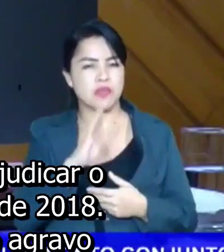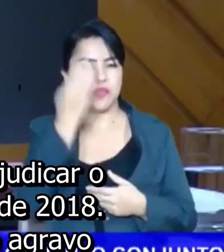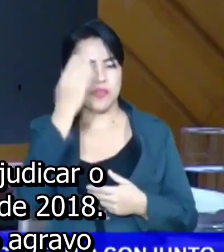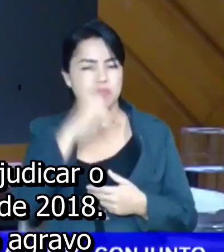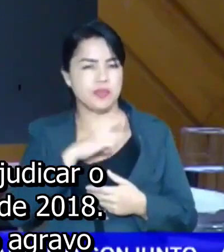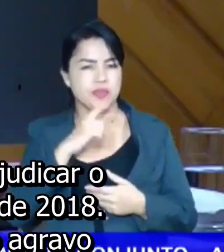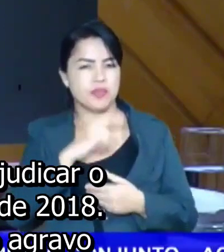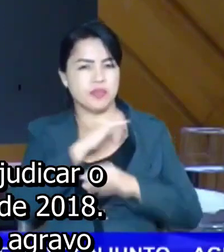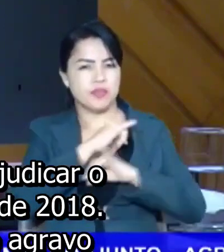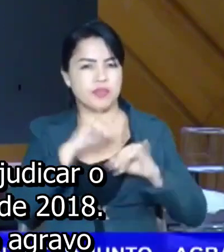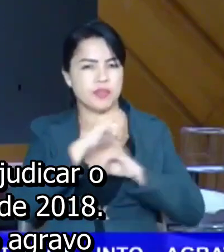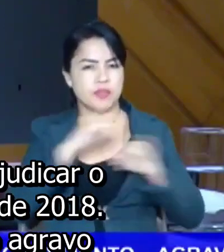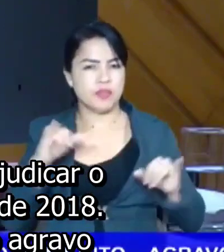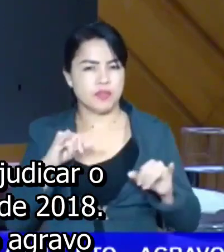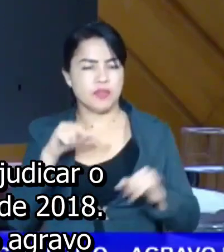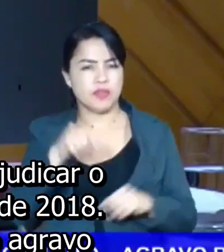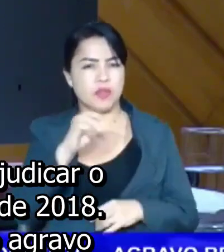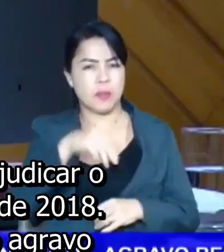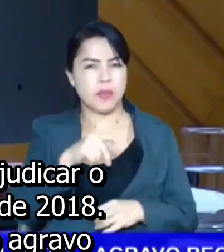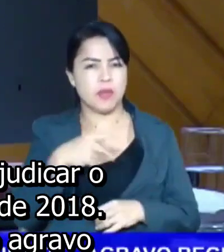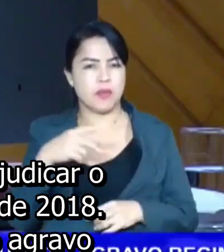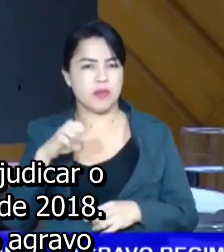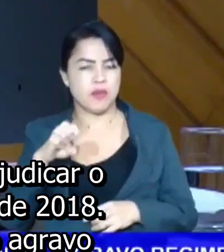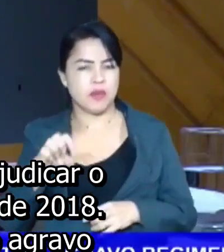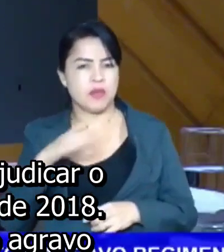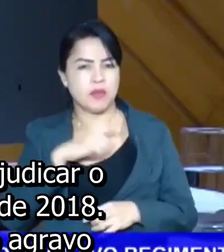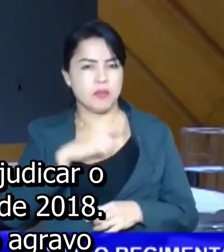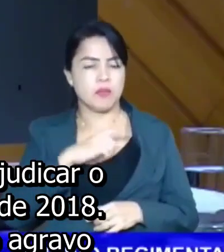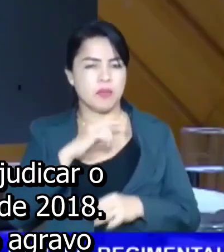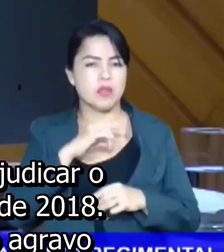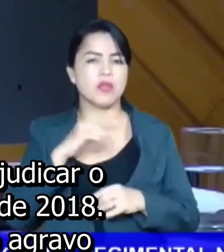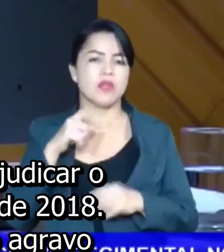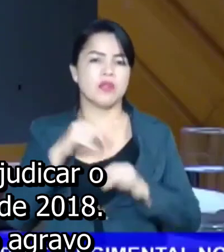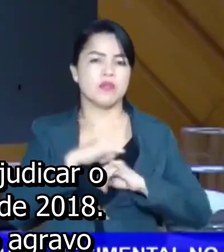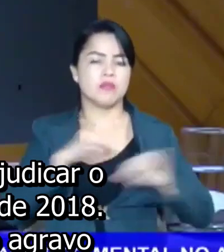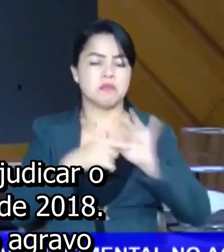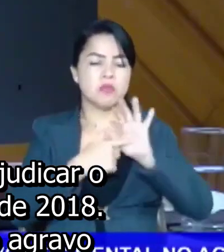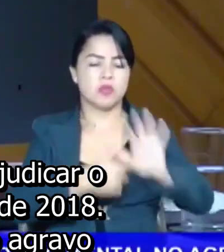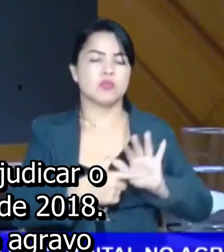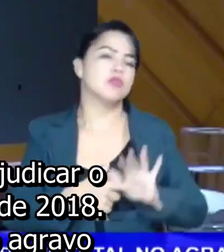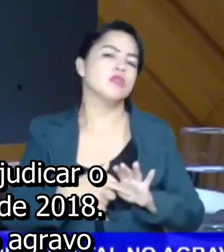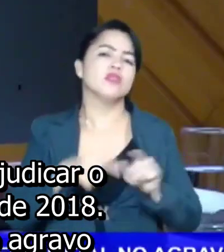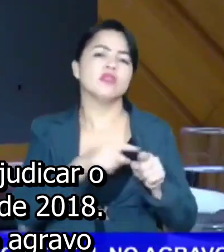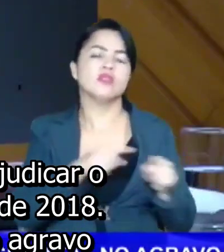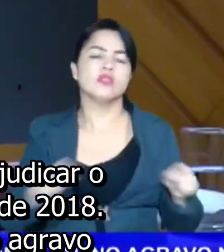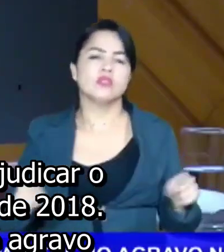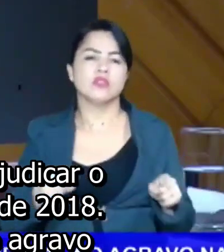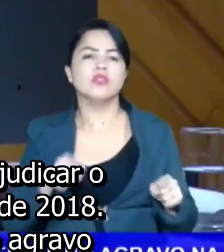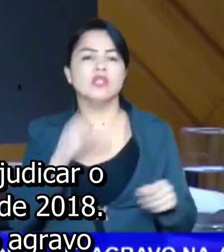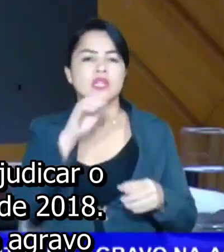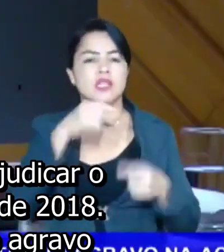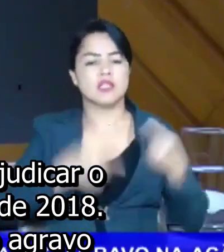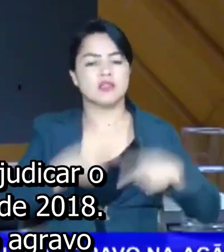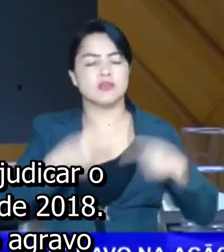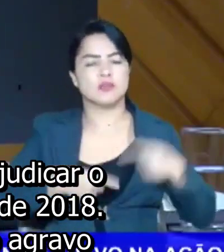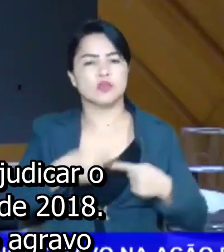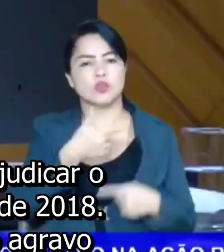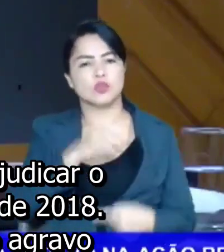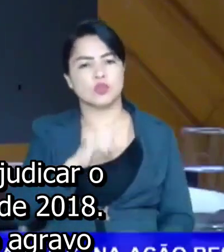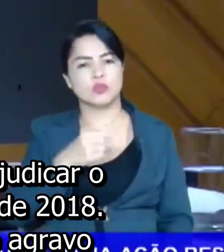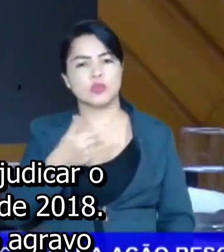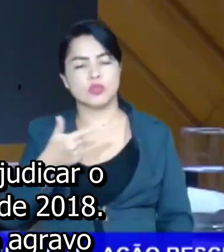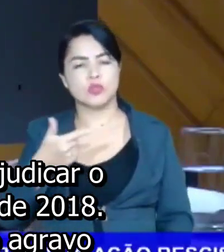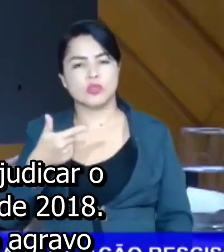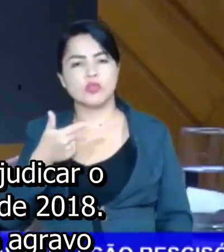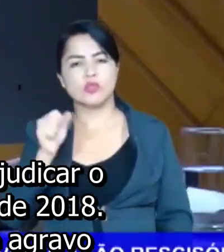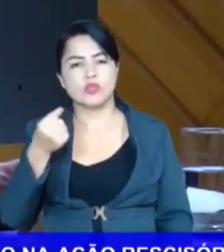forjar falsa denúncia enviada ao MPE para prejudicar o candidato representado na campanha das eleições de 2018. Ao final, requereu